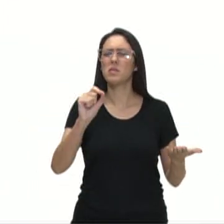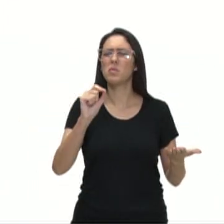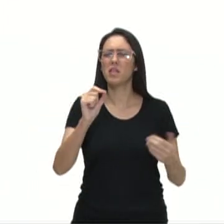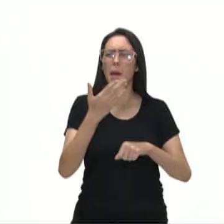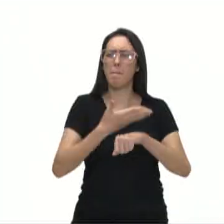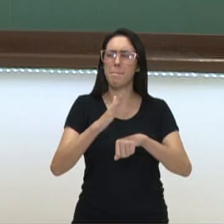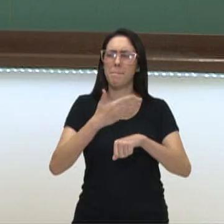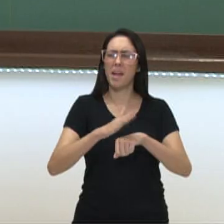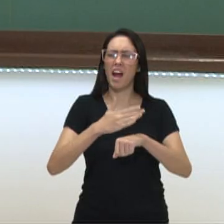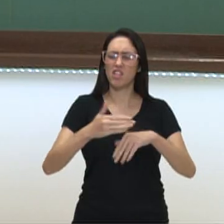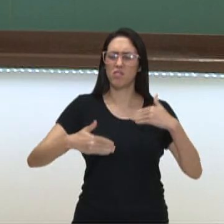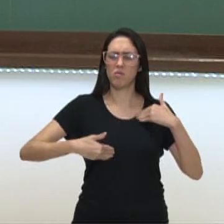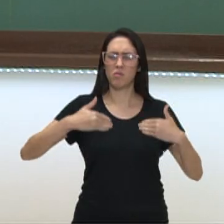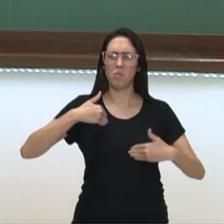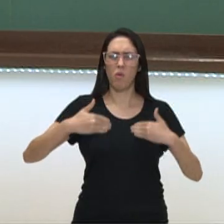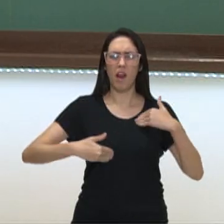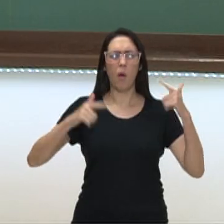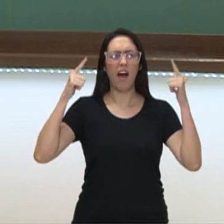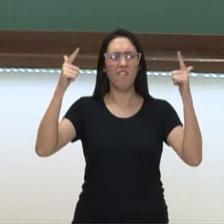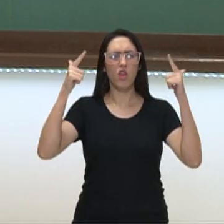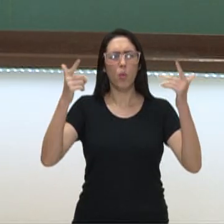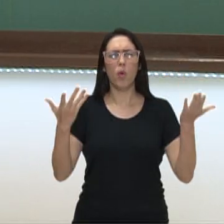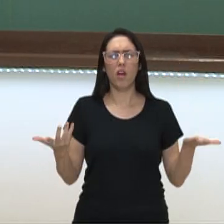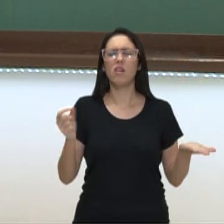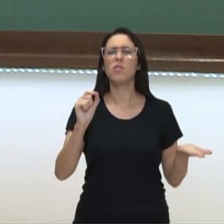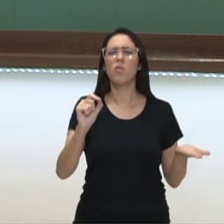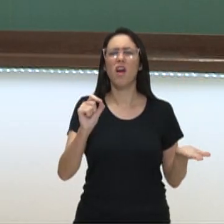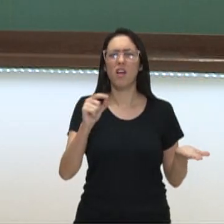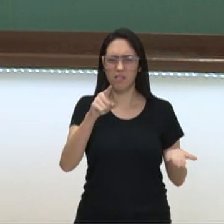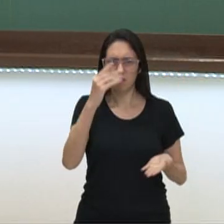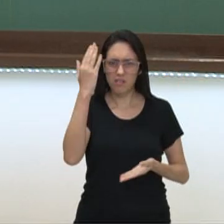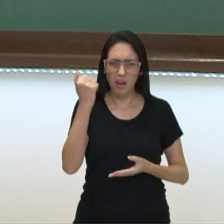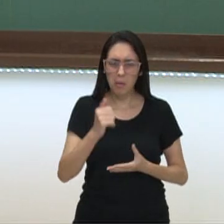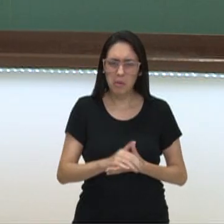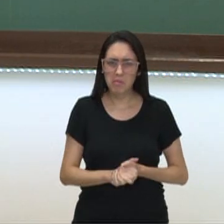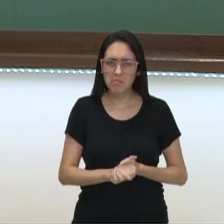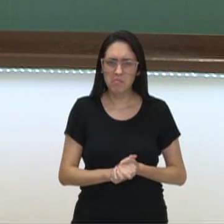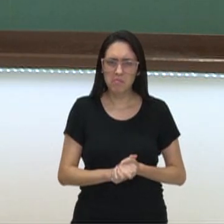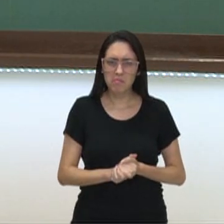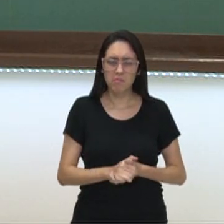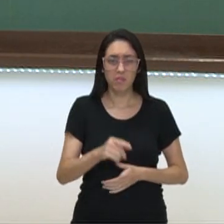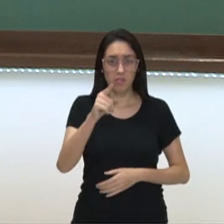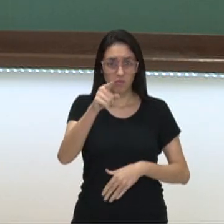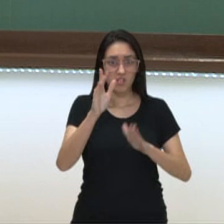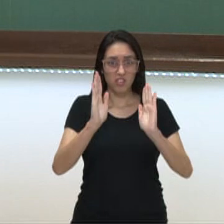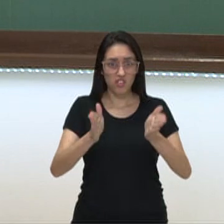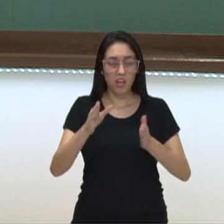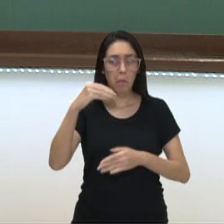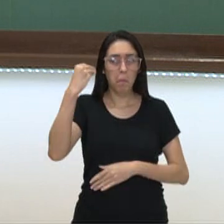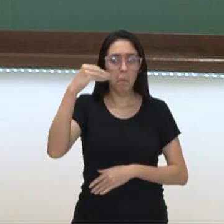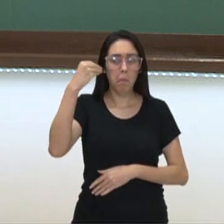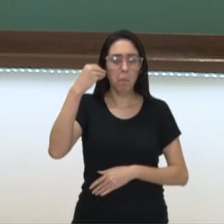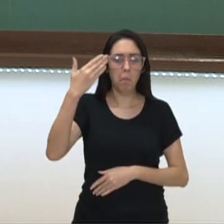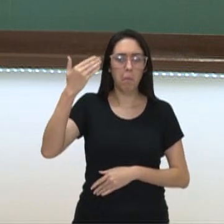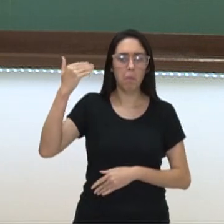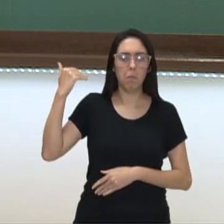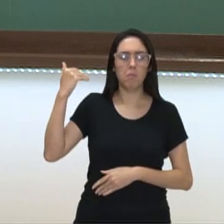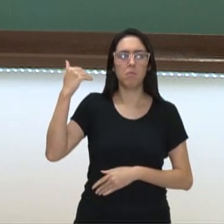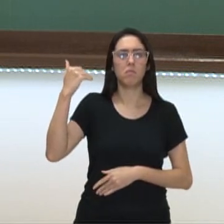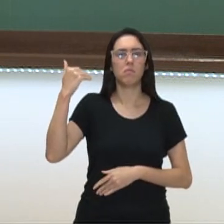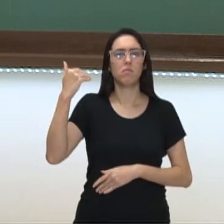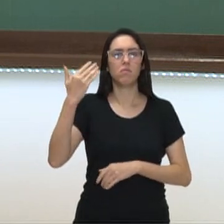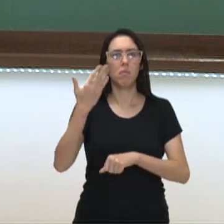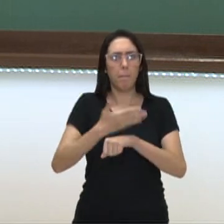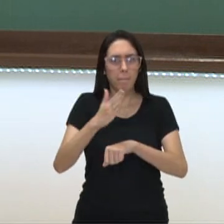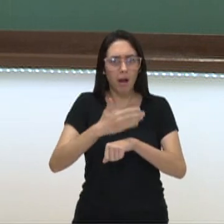práticas corporais de aventura? Você sabe dizer? Será que você já não vivenciou alguma dessas práticas